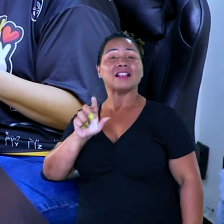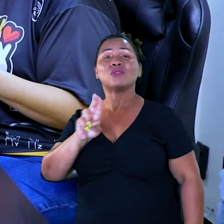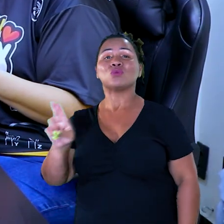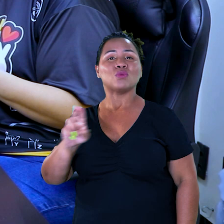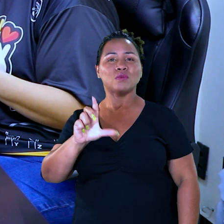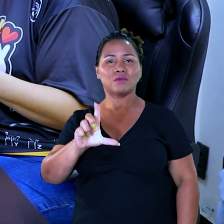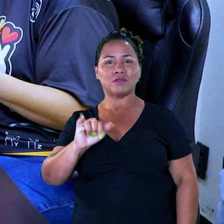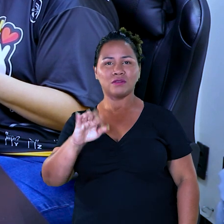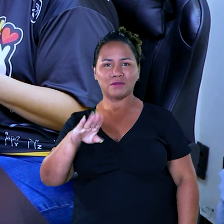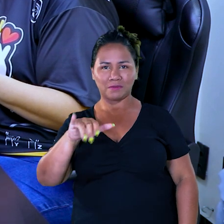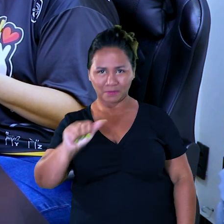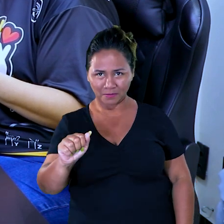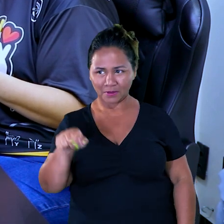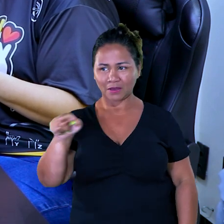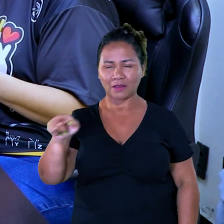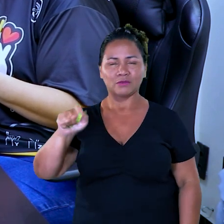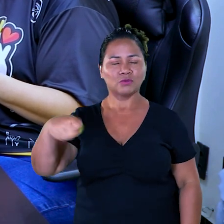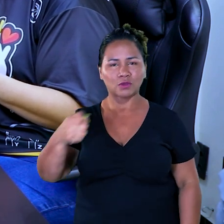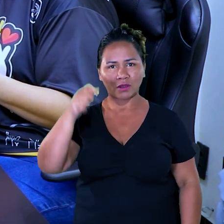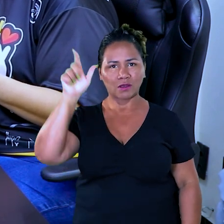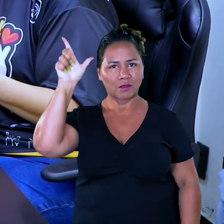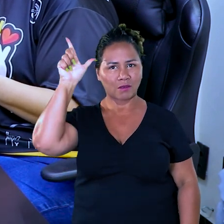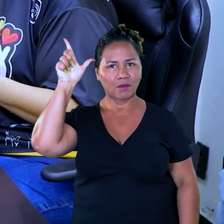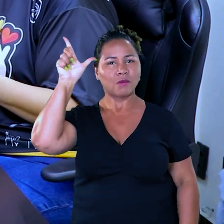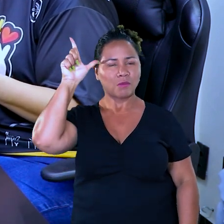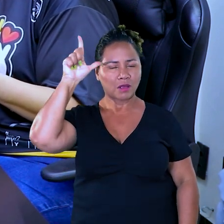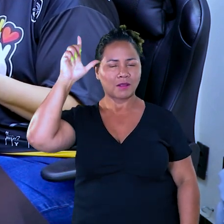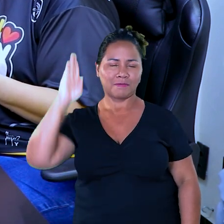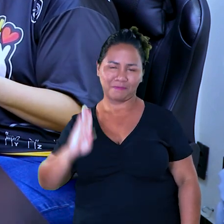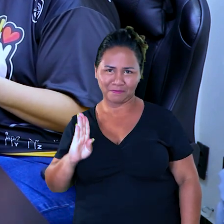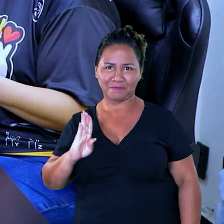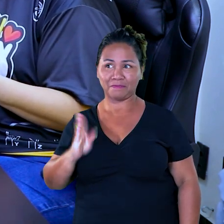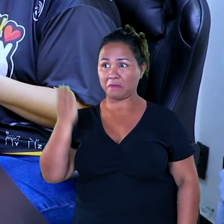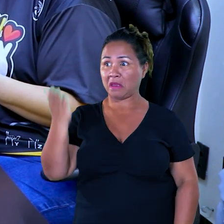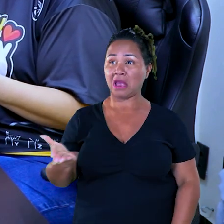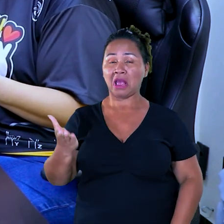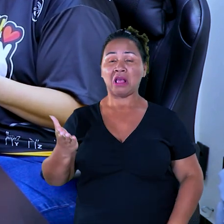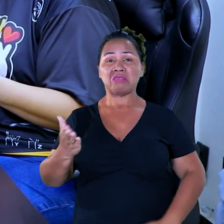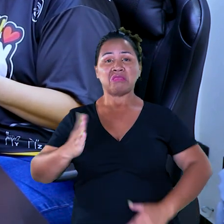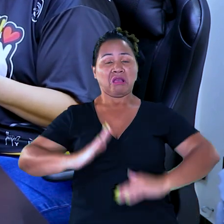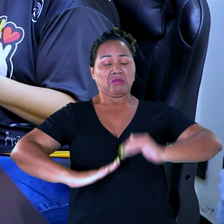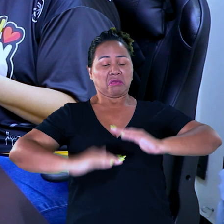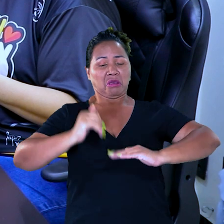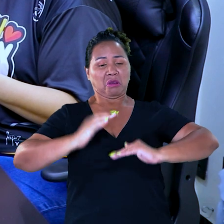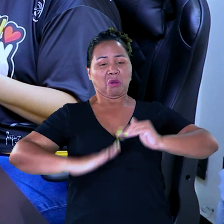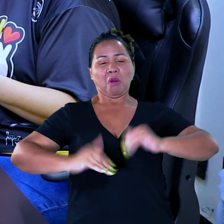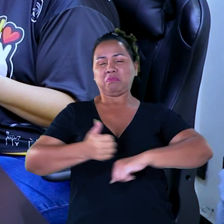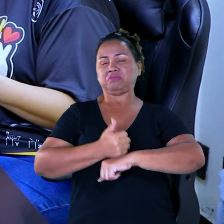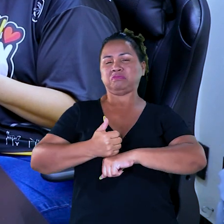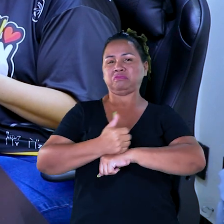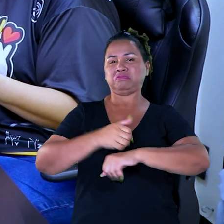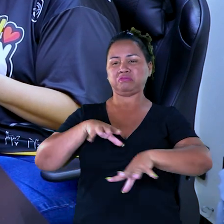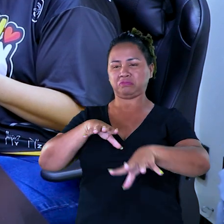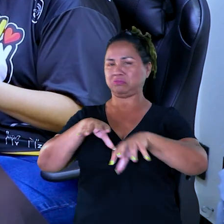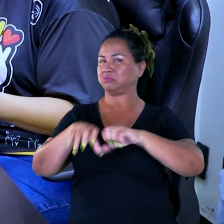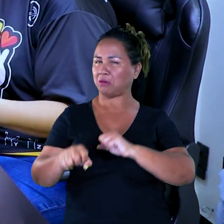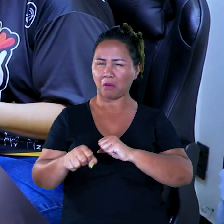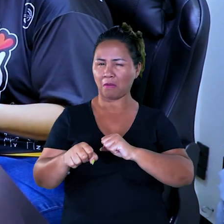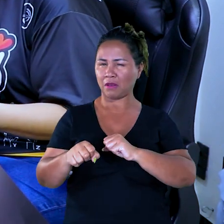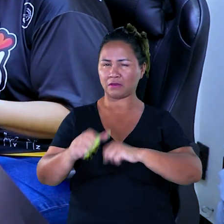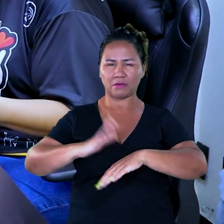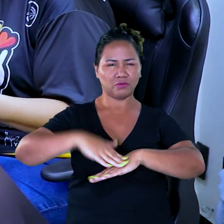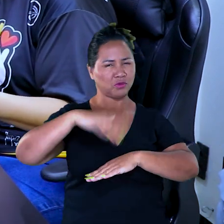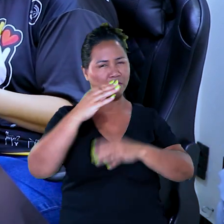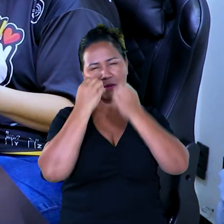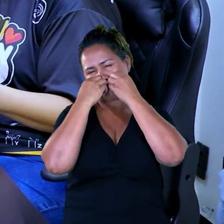Pedagogia, habilitação em Séries Iniciais e Educação Especial e Letras Libras. Nós vamos focar hoje no Letras Libras, que eu sei que